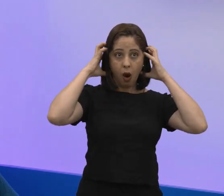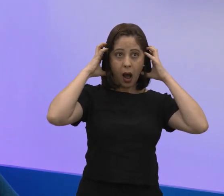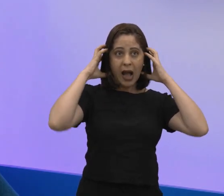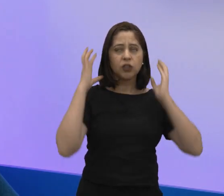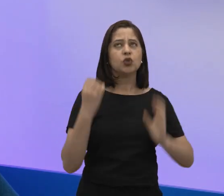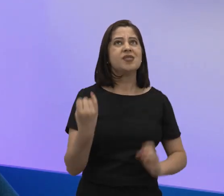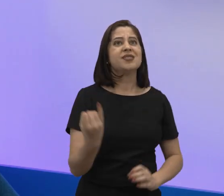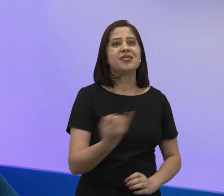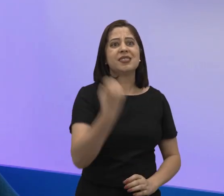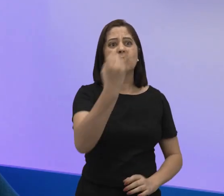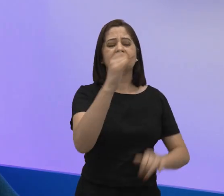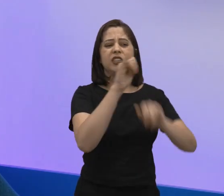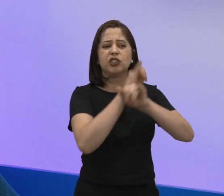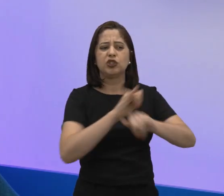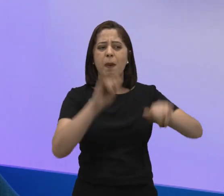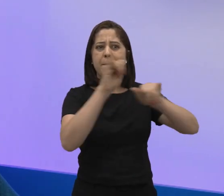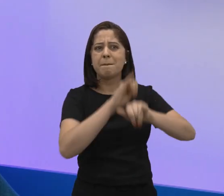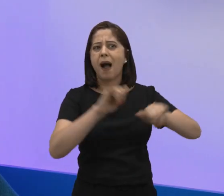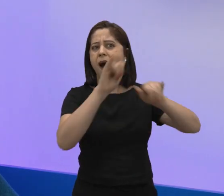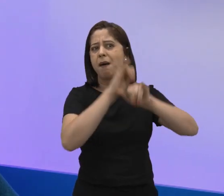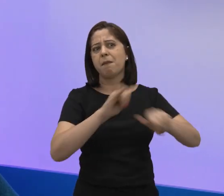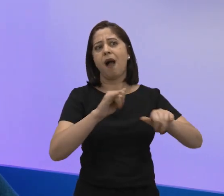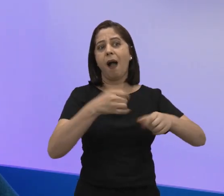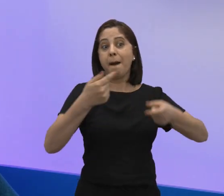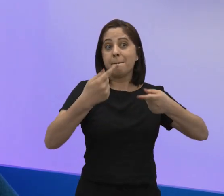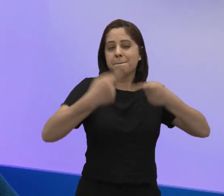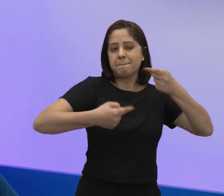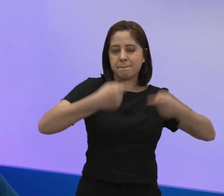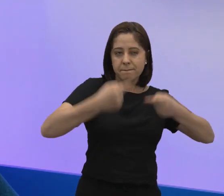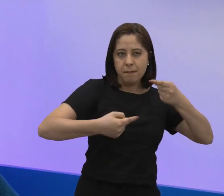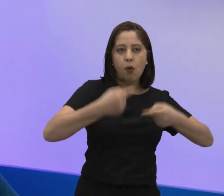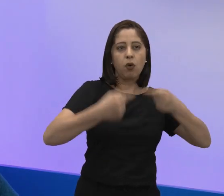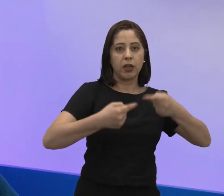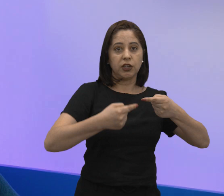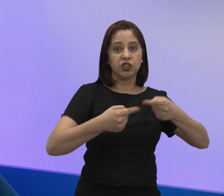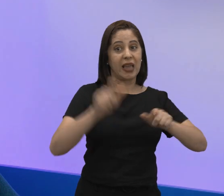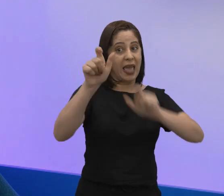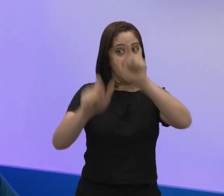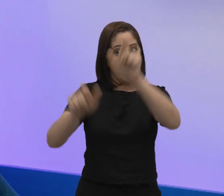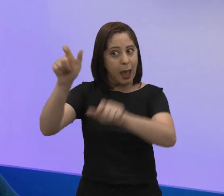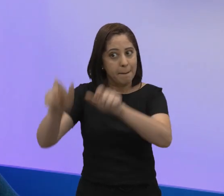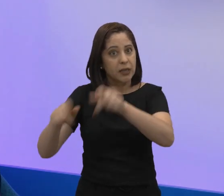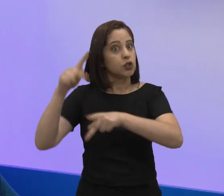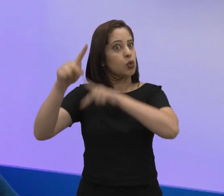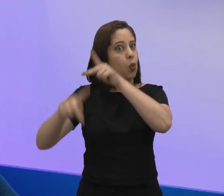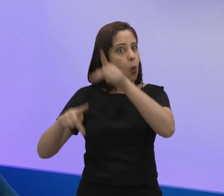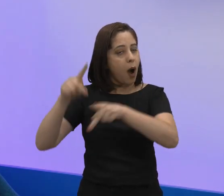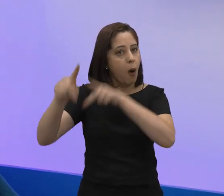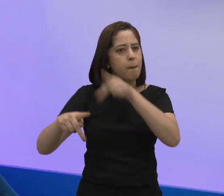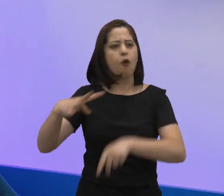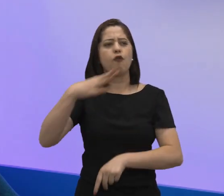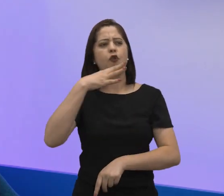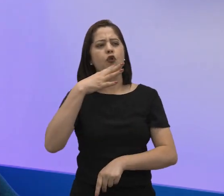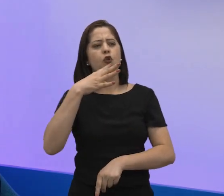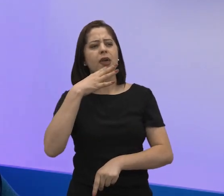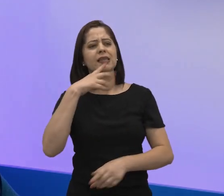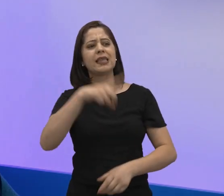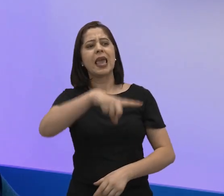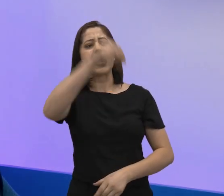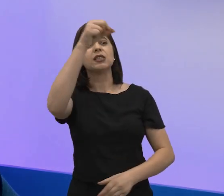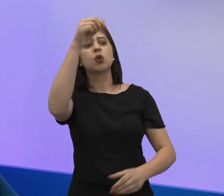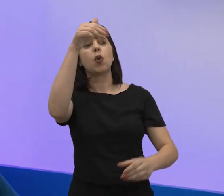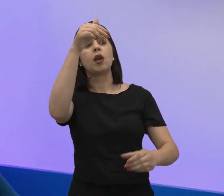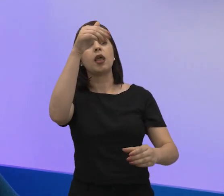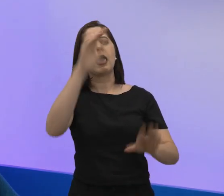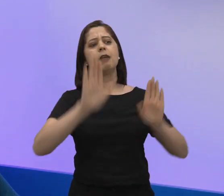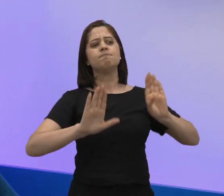comunicação importantíssimos para a divulgação das plataformas políticas eleitorais, para que os eleitores possam decidir